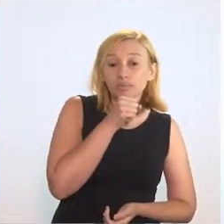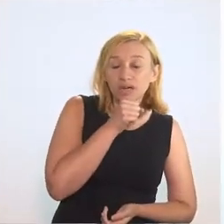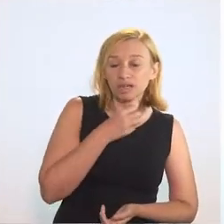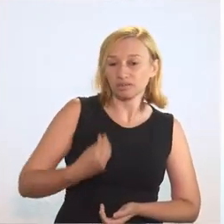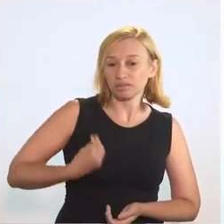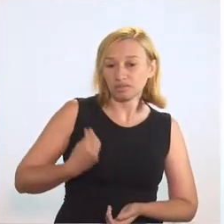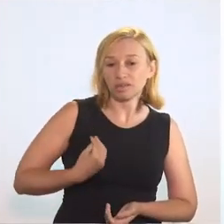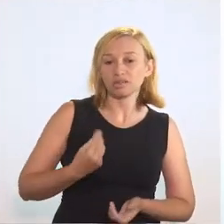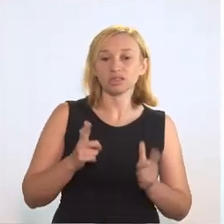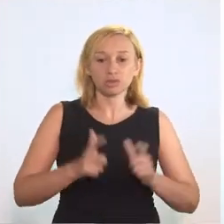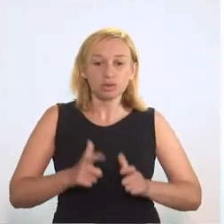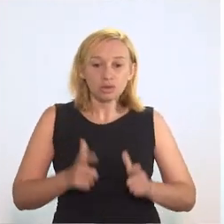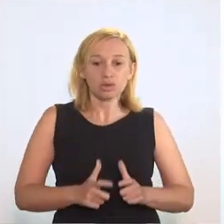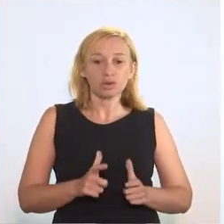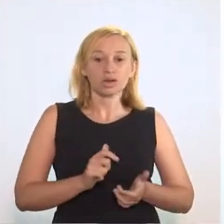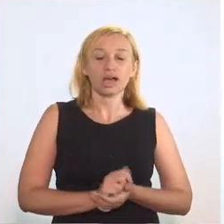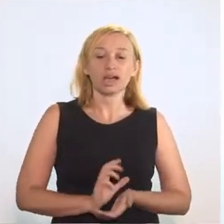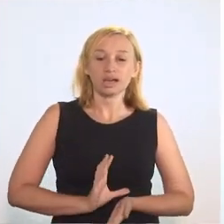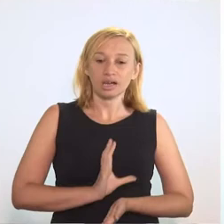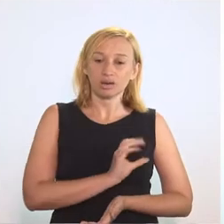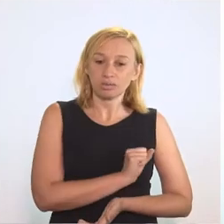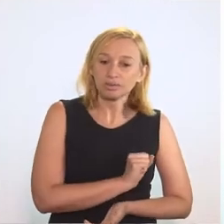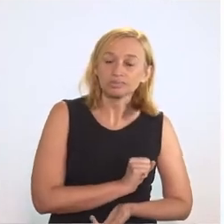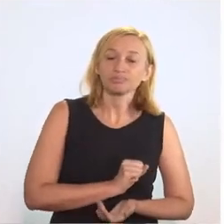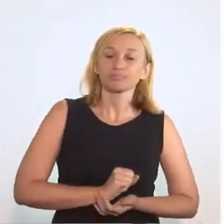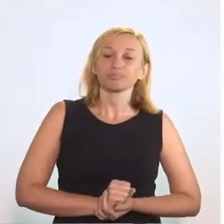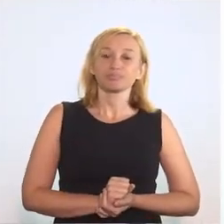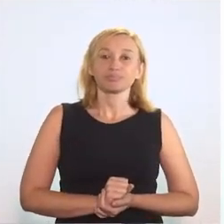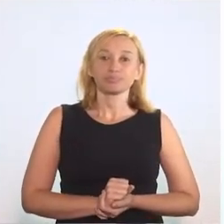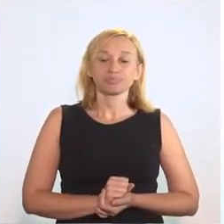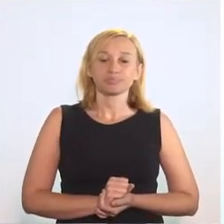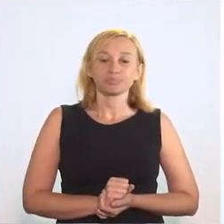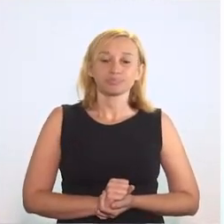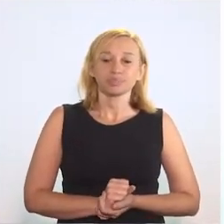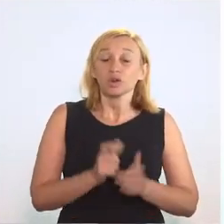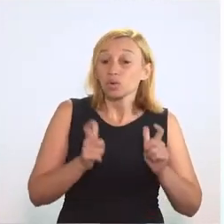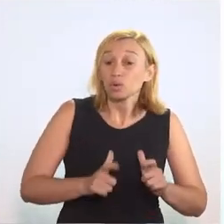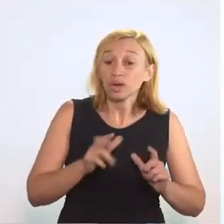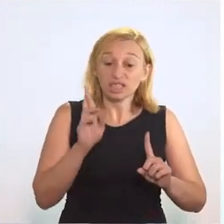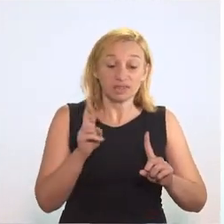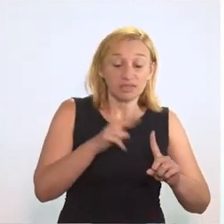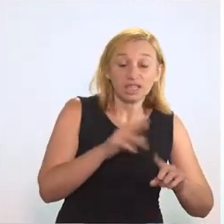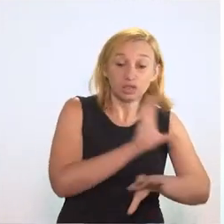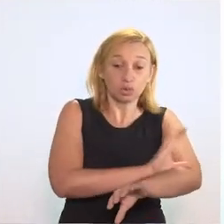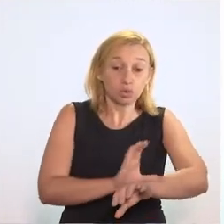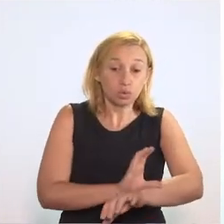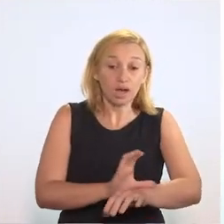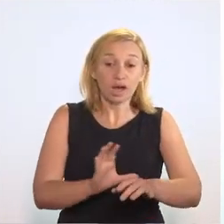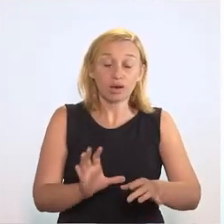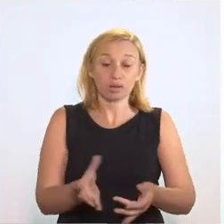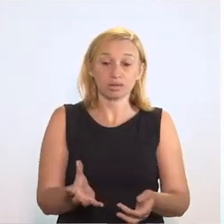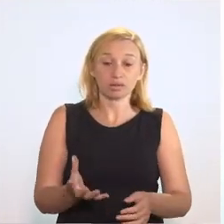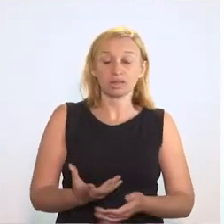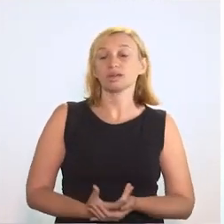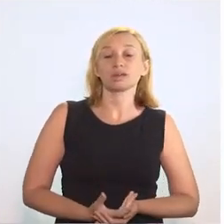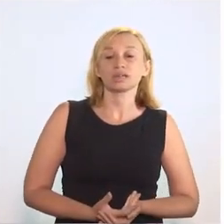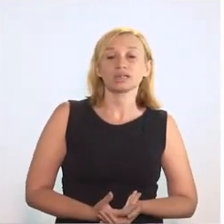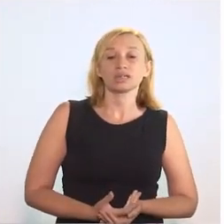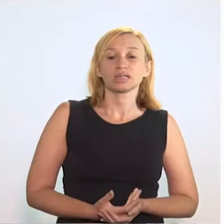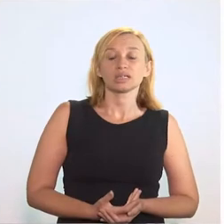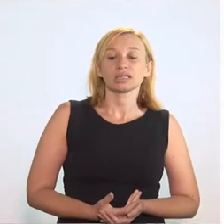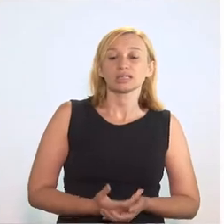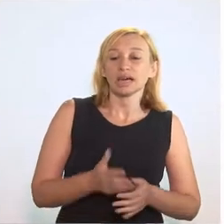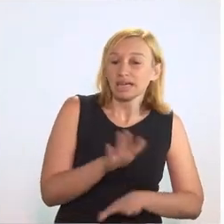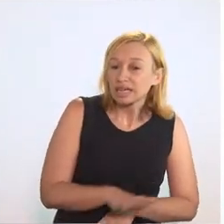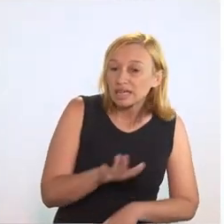e vivendo também nesse lugar que é tanto um ônus quanto um privilégio, de ser o lugar de referência de cultural, emocional e social para a